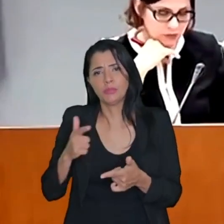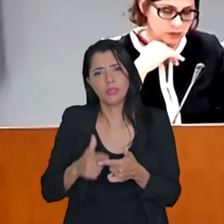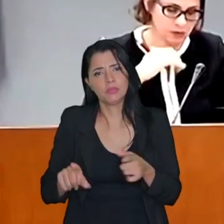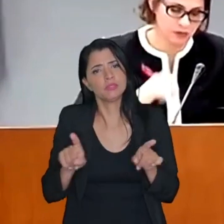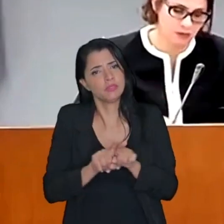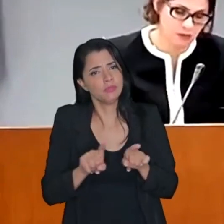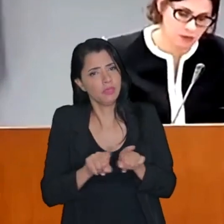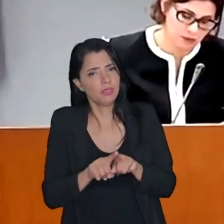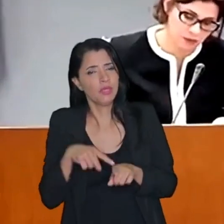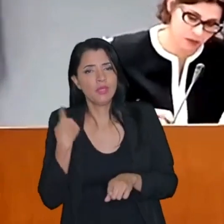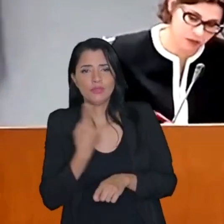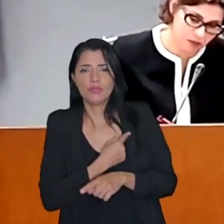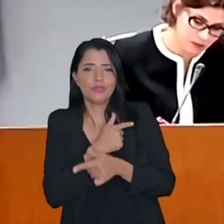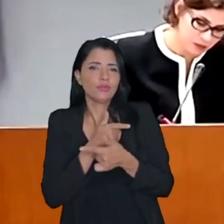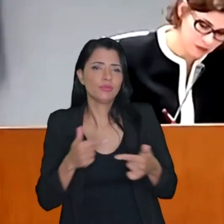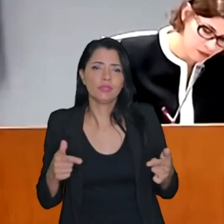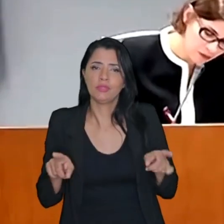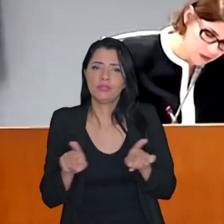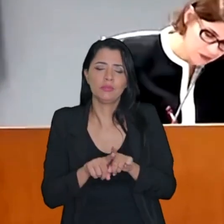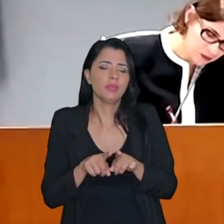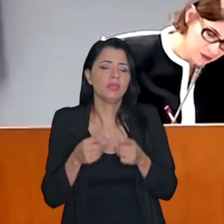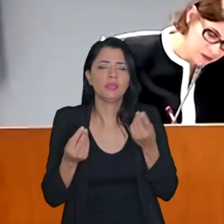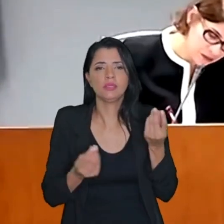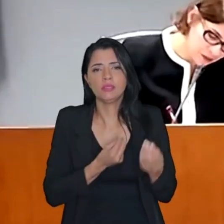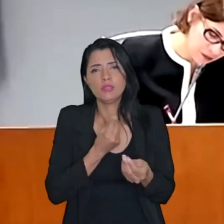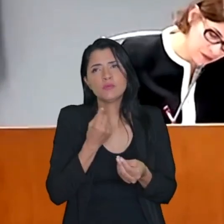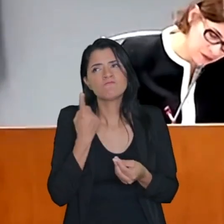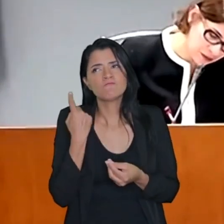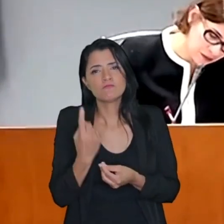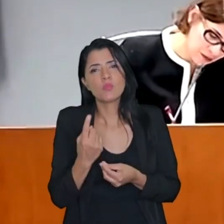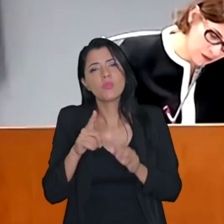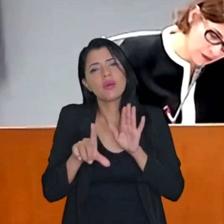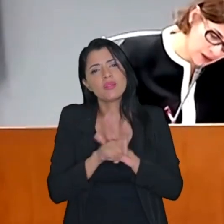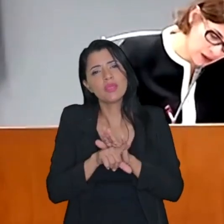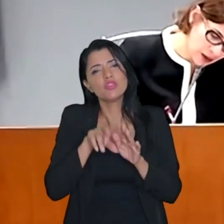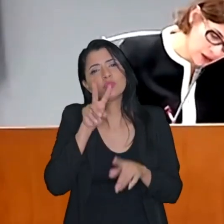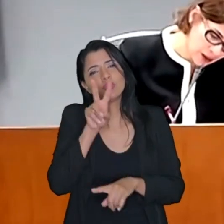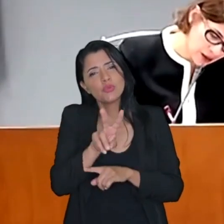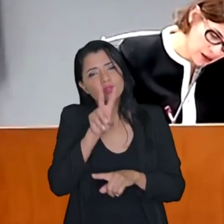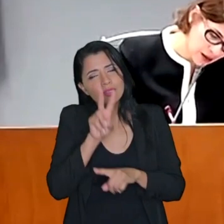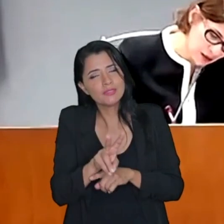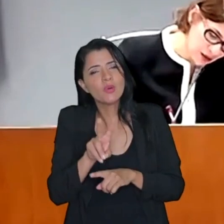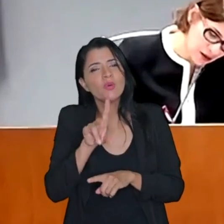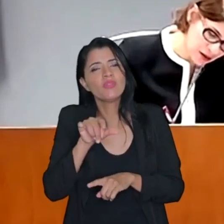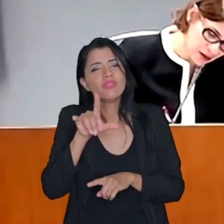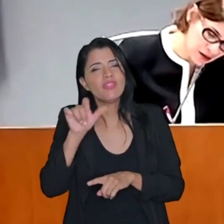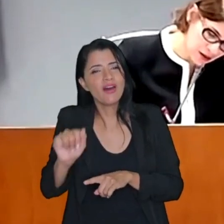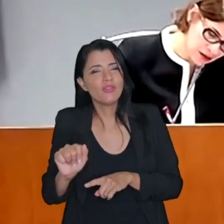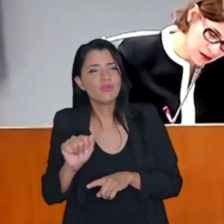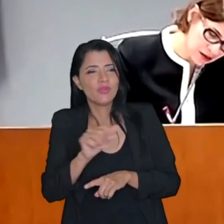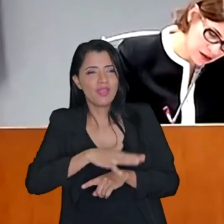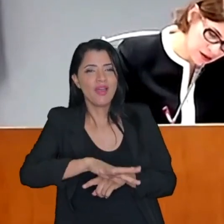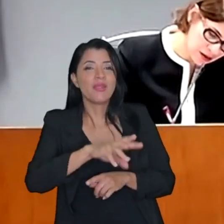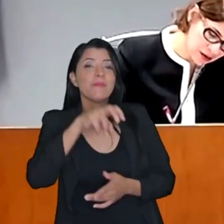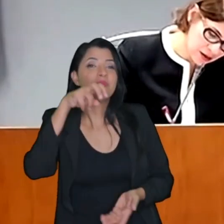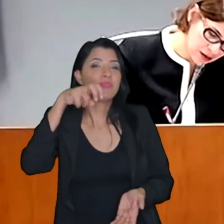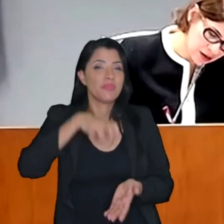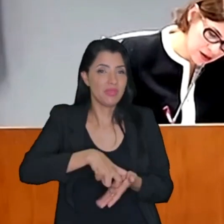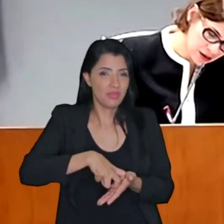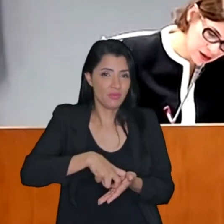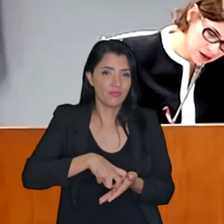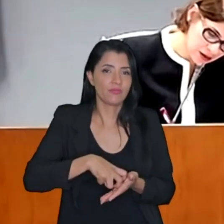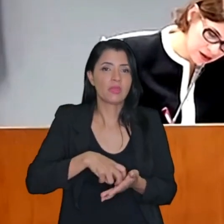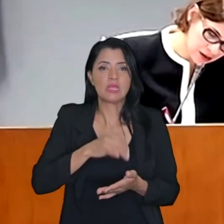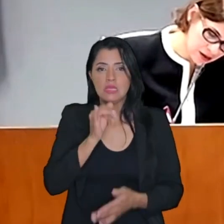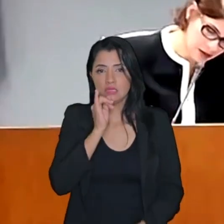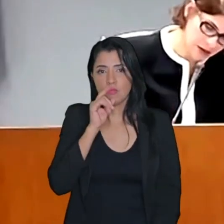problemas. Nós não temos também uma lei de proteção de dados em matéria penal. E, por